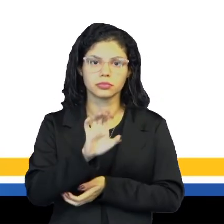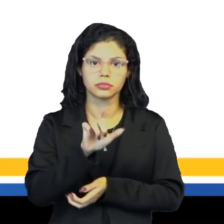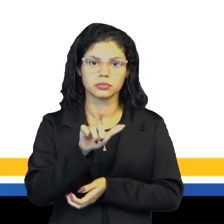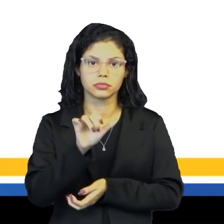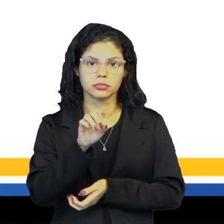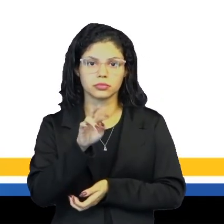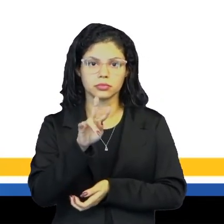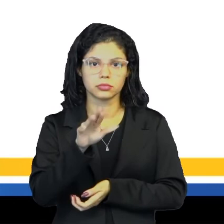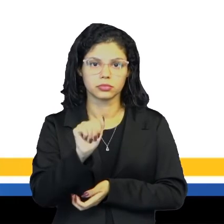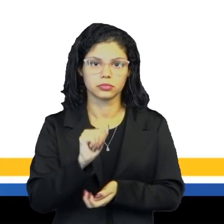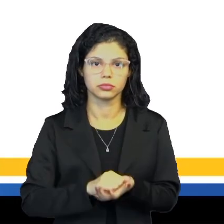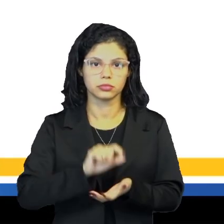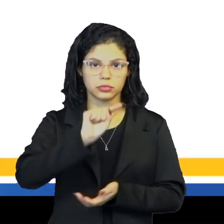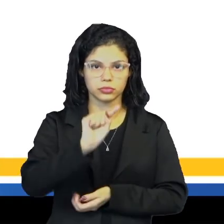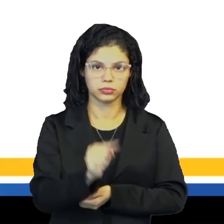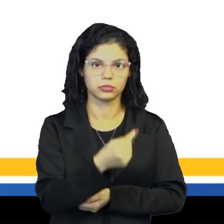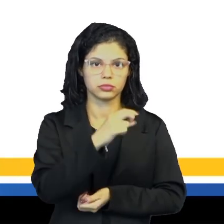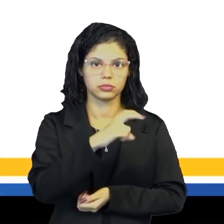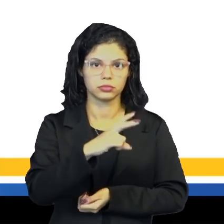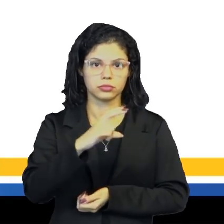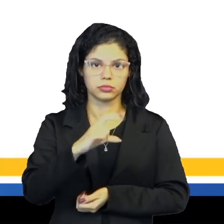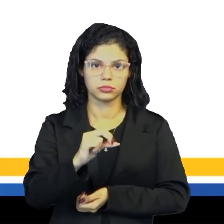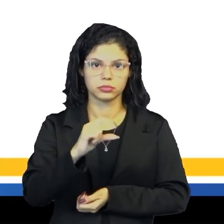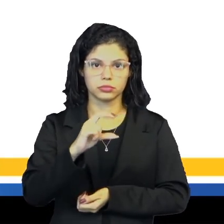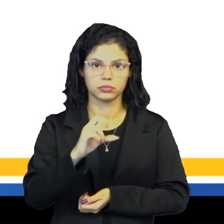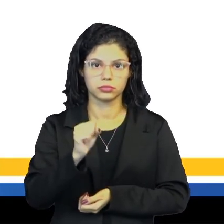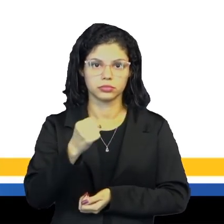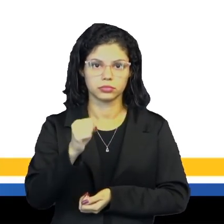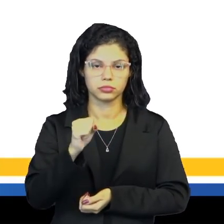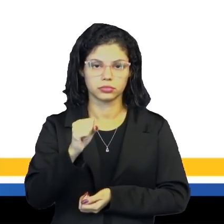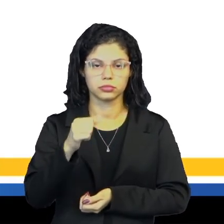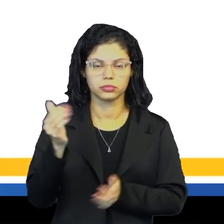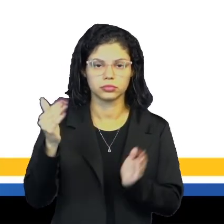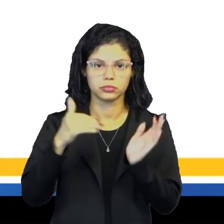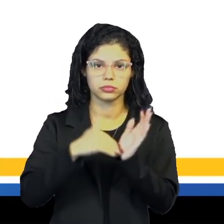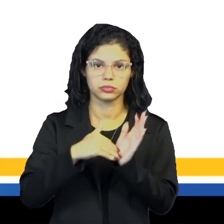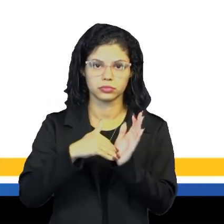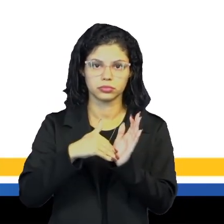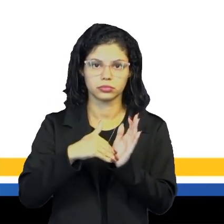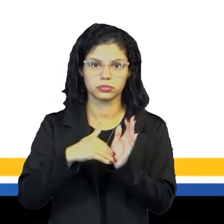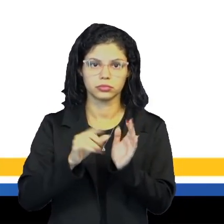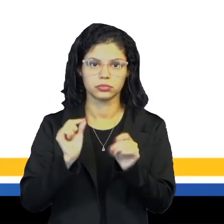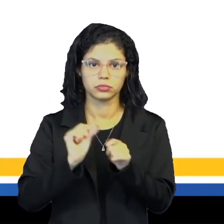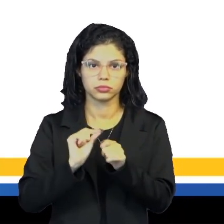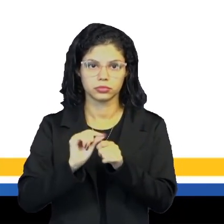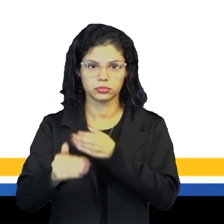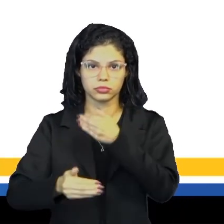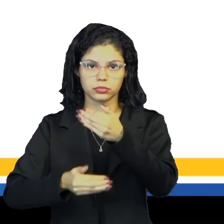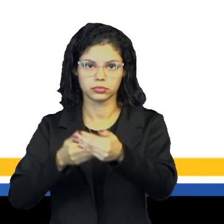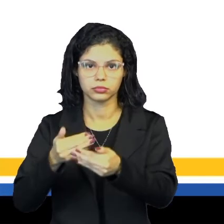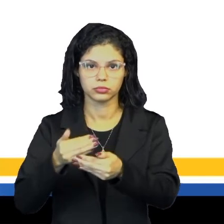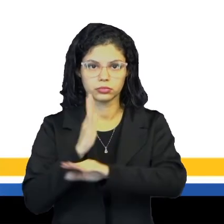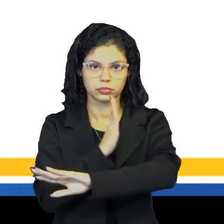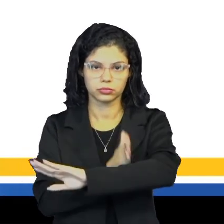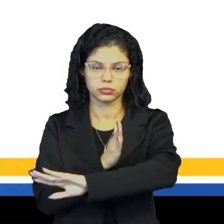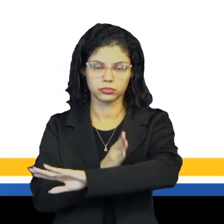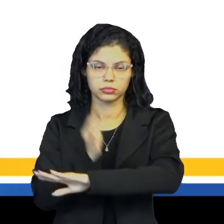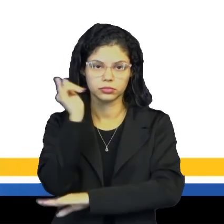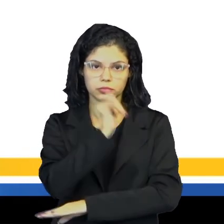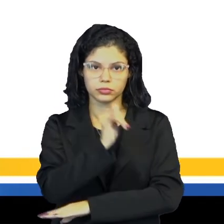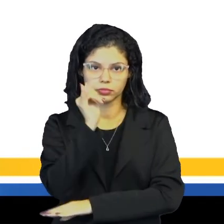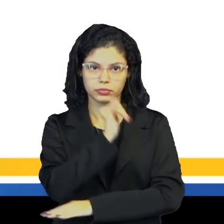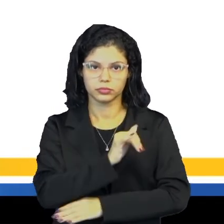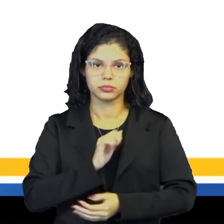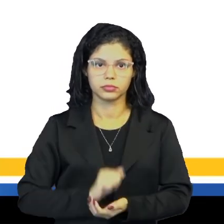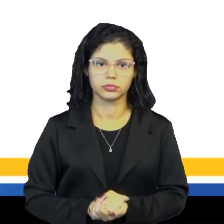teatro elisabetano, tá? Foi desenvolvido junto à fase do Renascimento italiano,